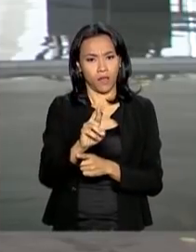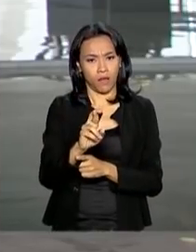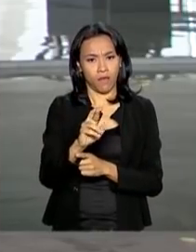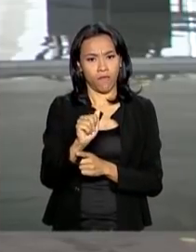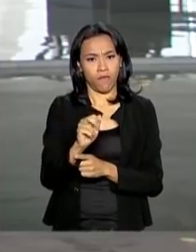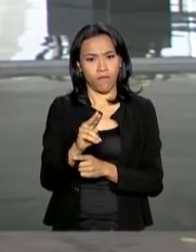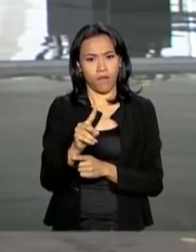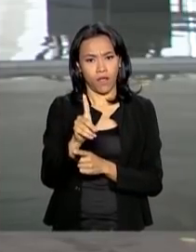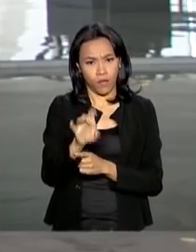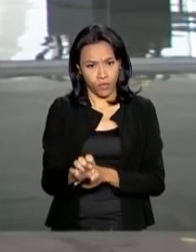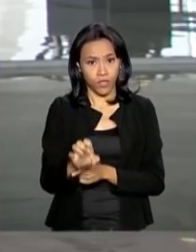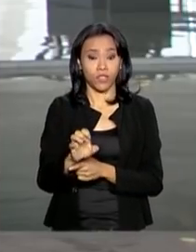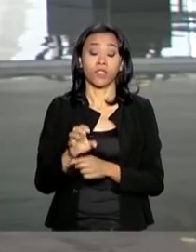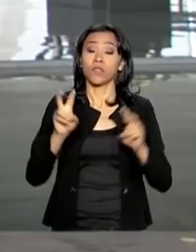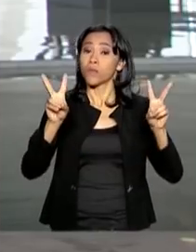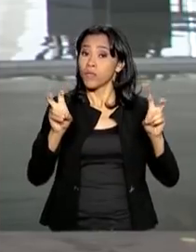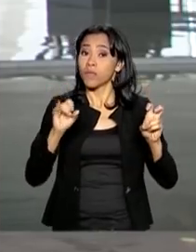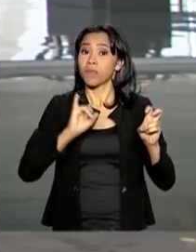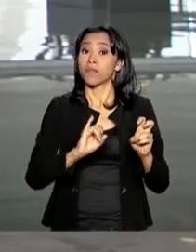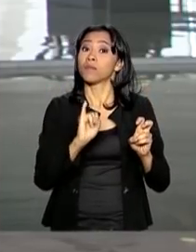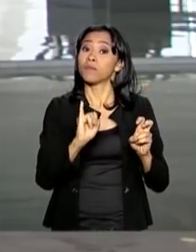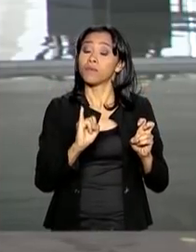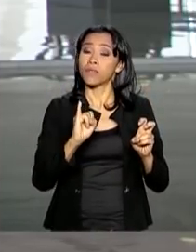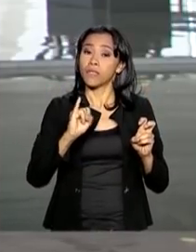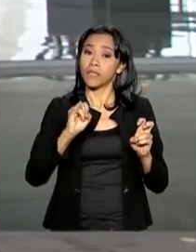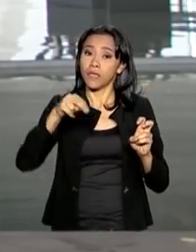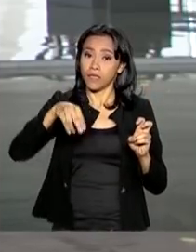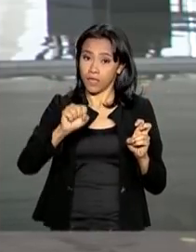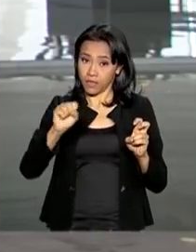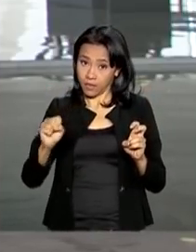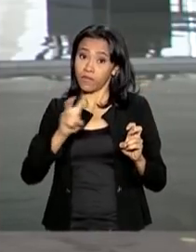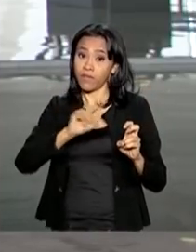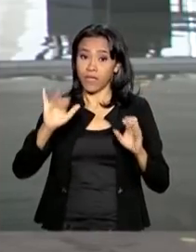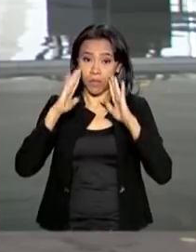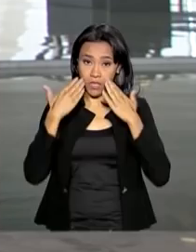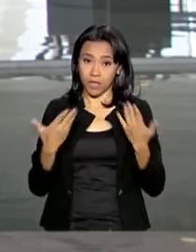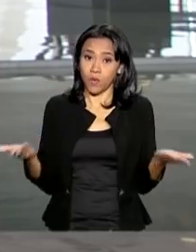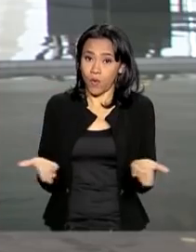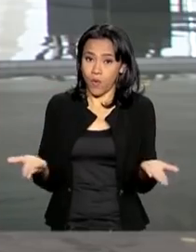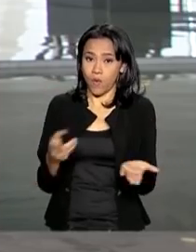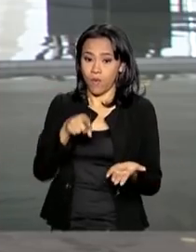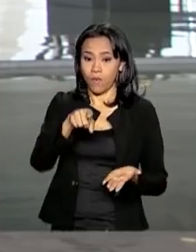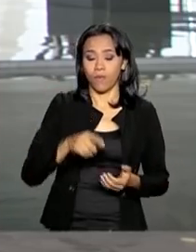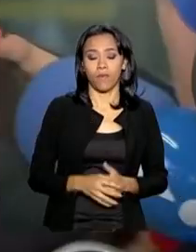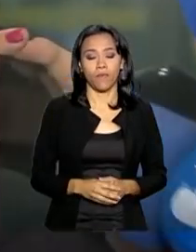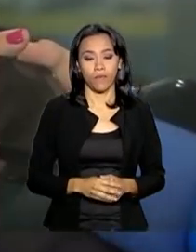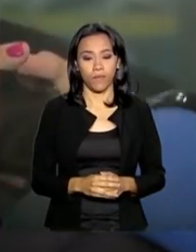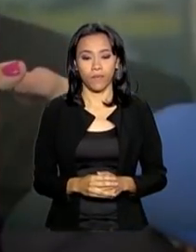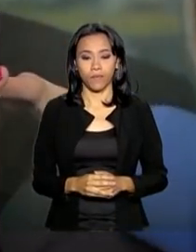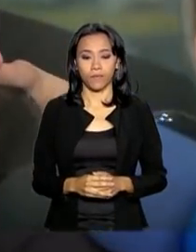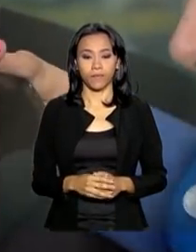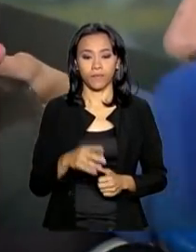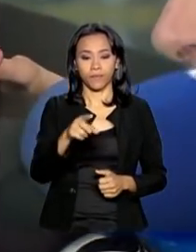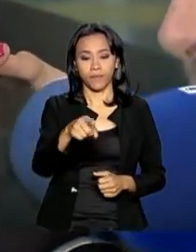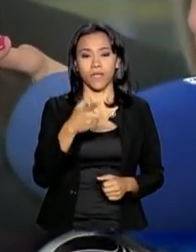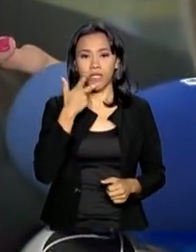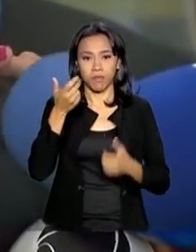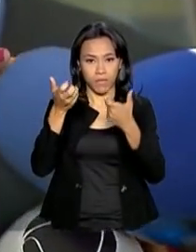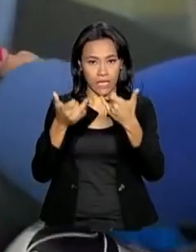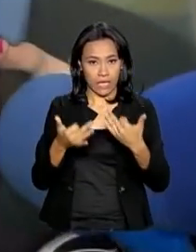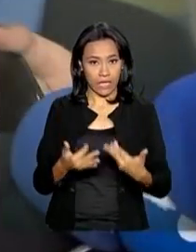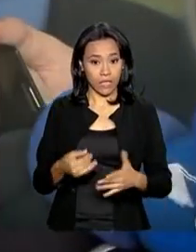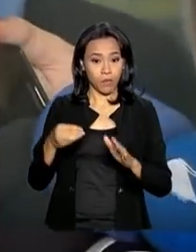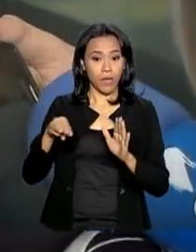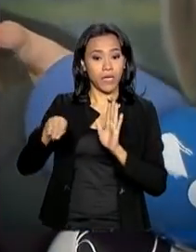essa medida deve ser apresentada ainda hoje ao presidente Jair bolsonaro veja é uma Medida